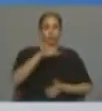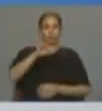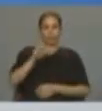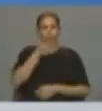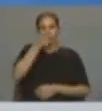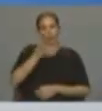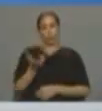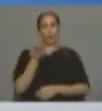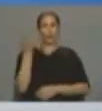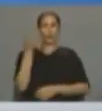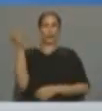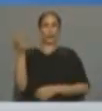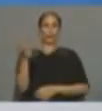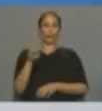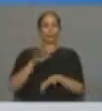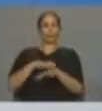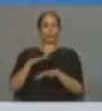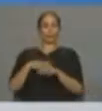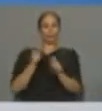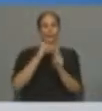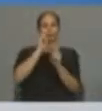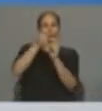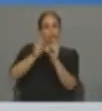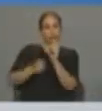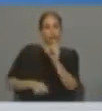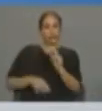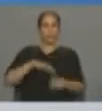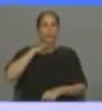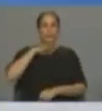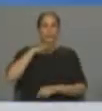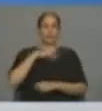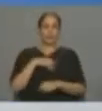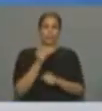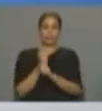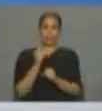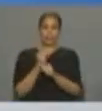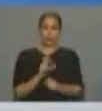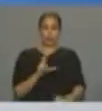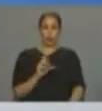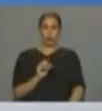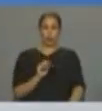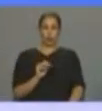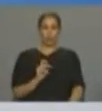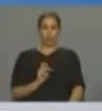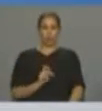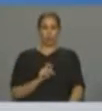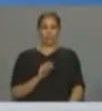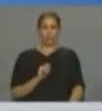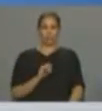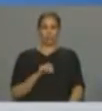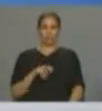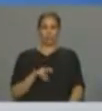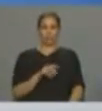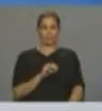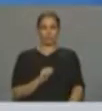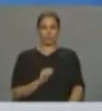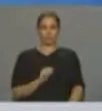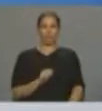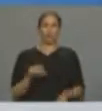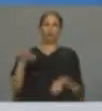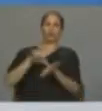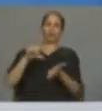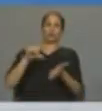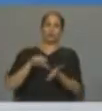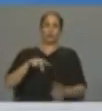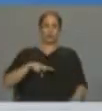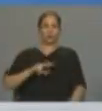artista plástico micaelense o trabalho coordenado por rosa simas foi apresentado no centro natal eo raia em